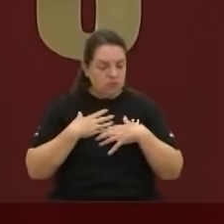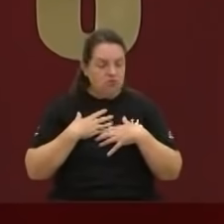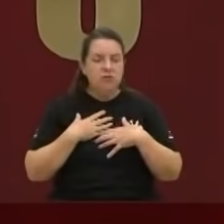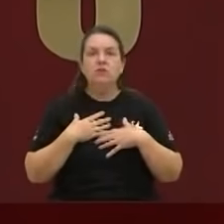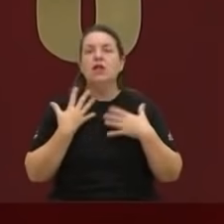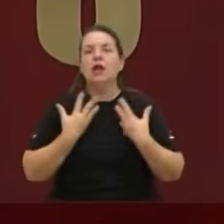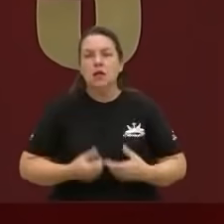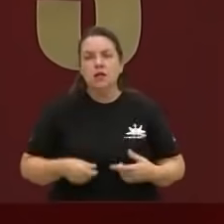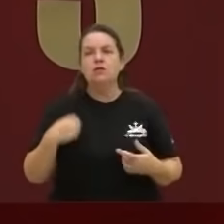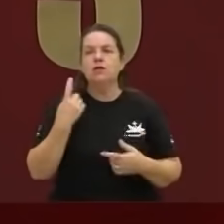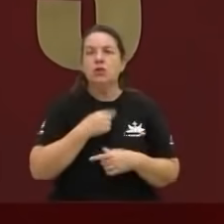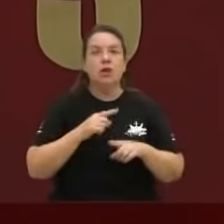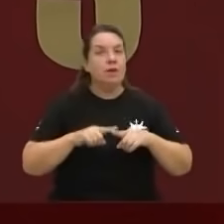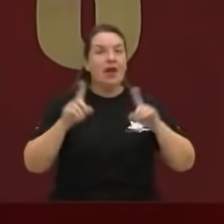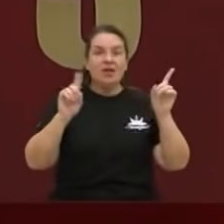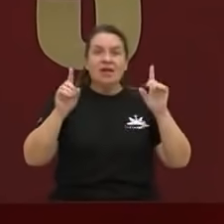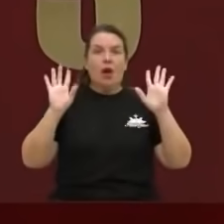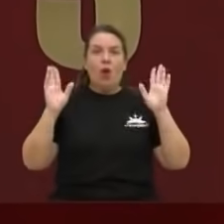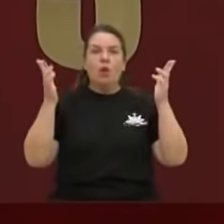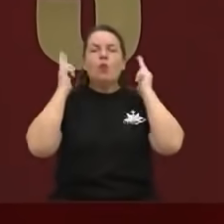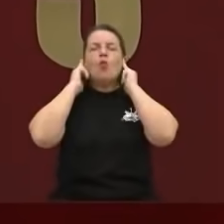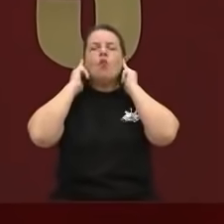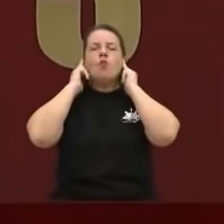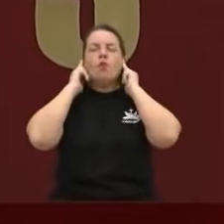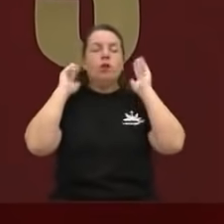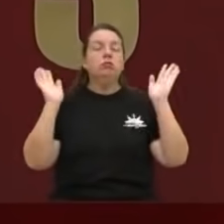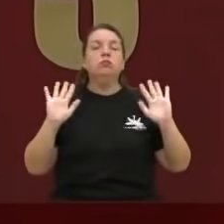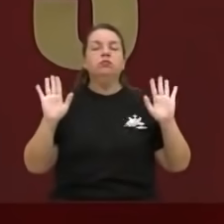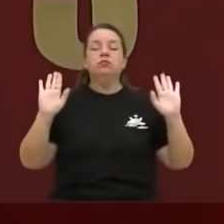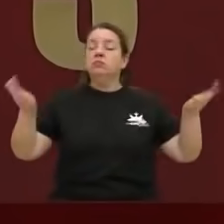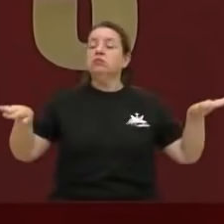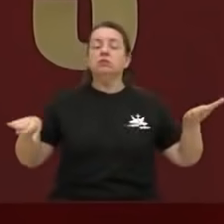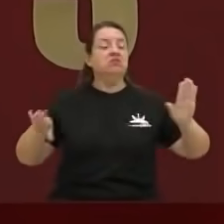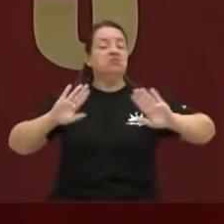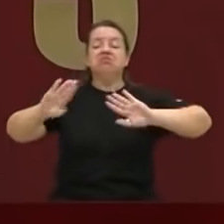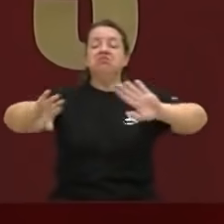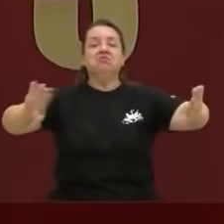desanima, mas não escutemos.